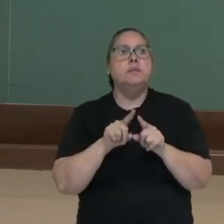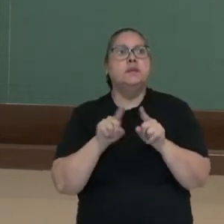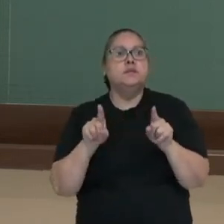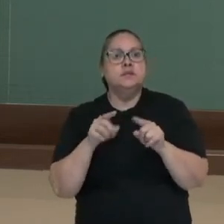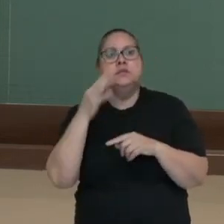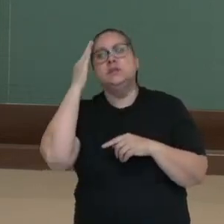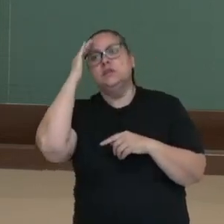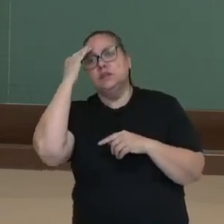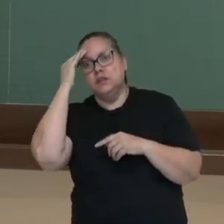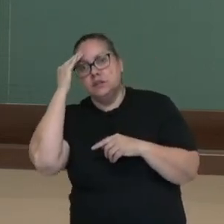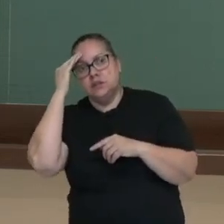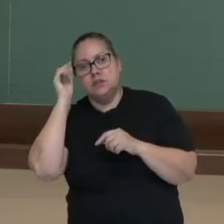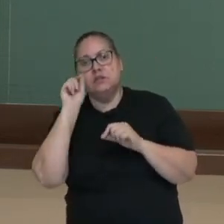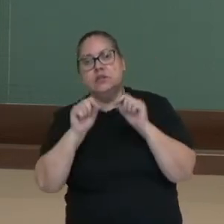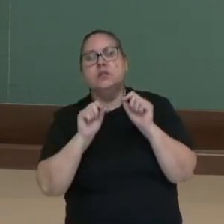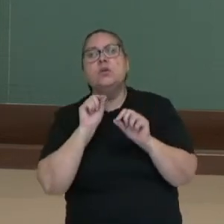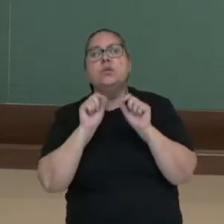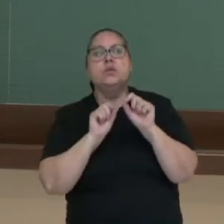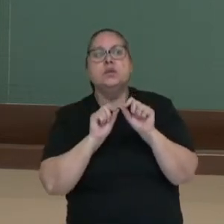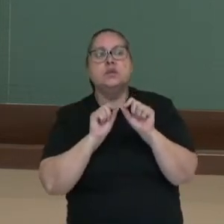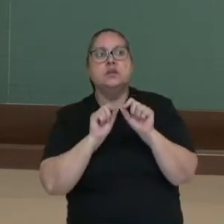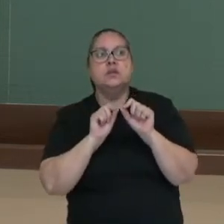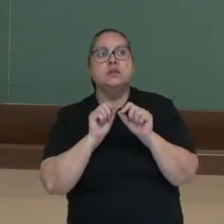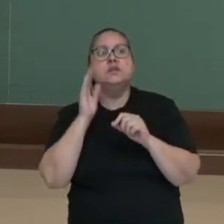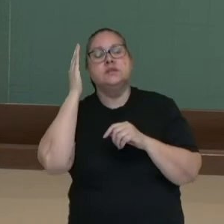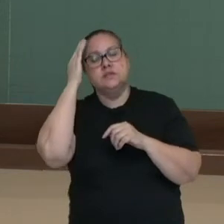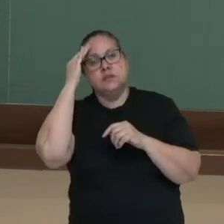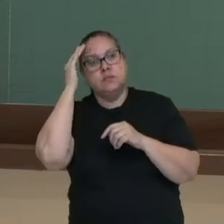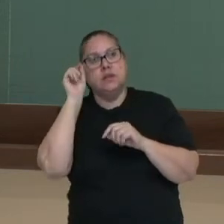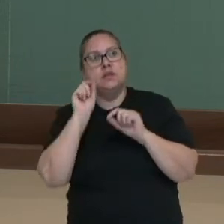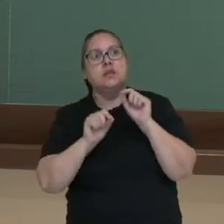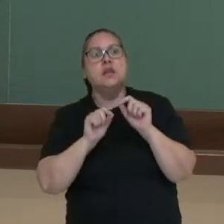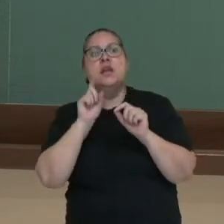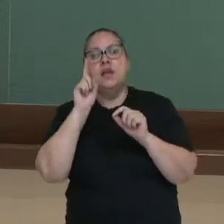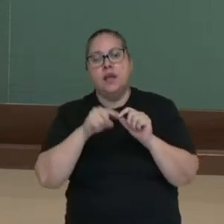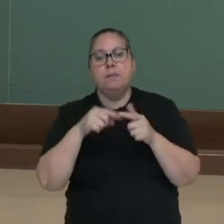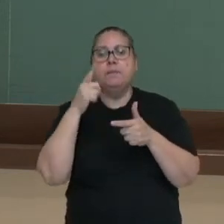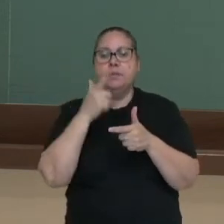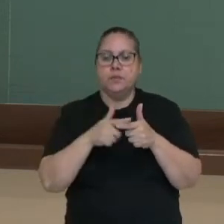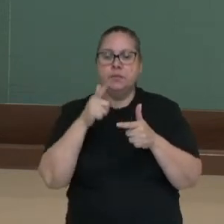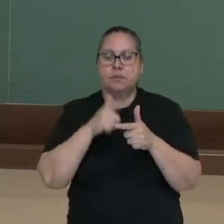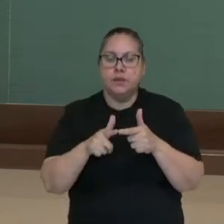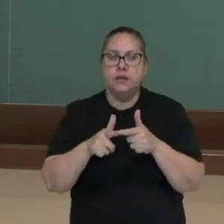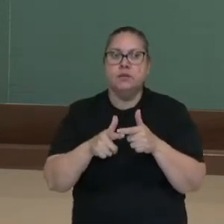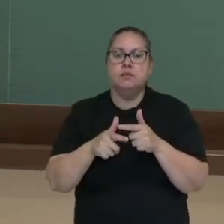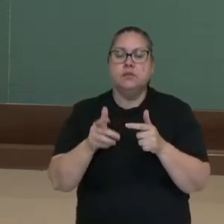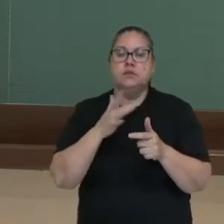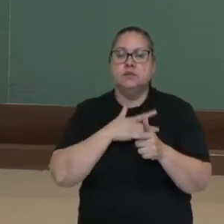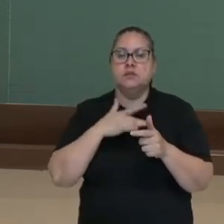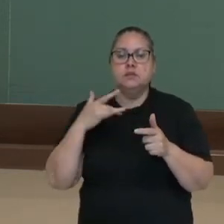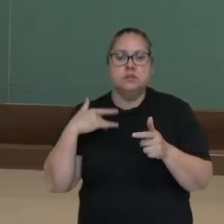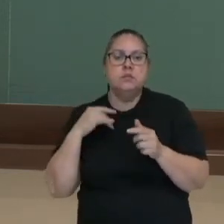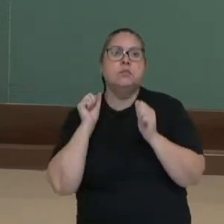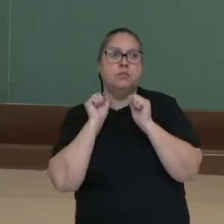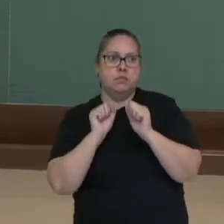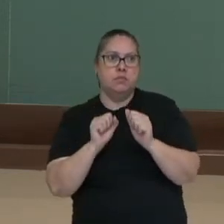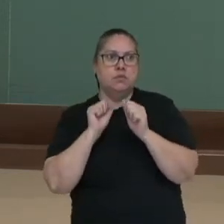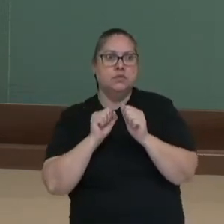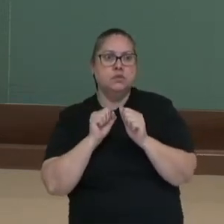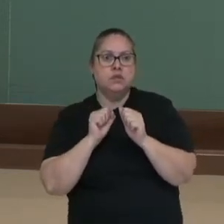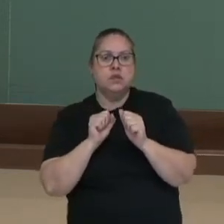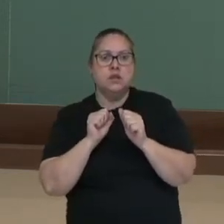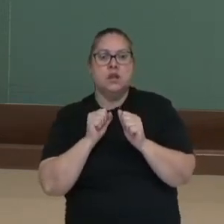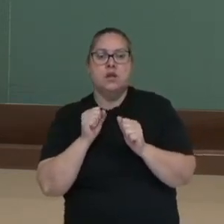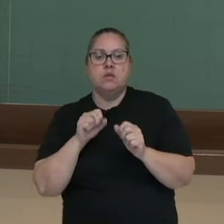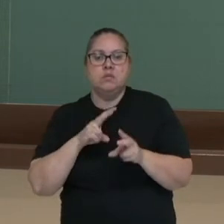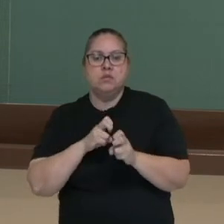gente entender aqui, o que interessa para nós é saber que são prejudiciais, que são materiais que podem contaminar e